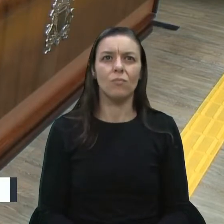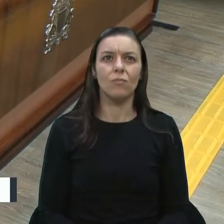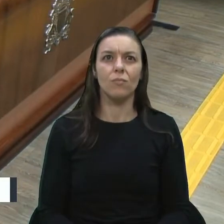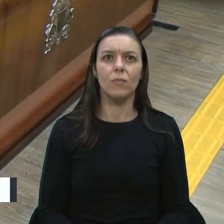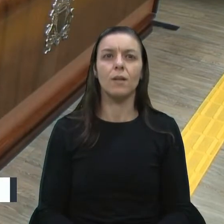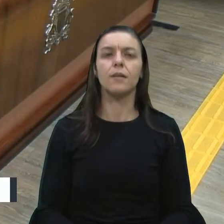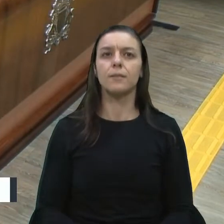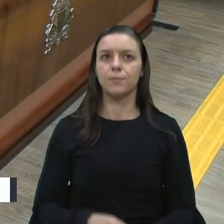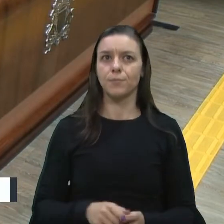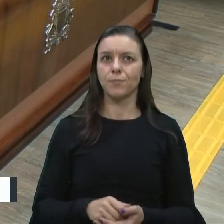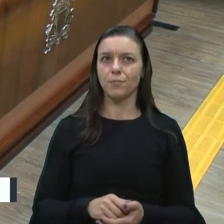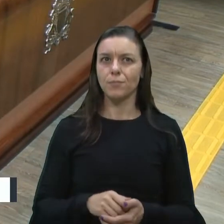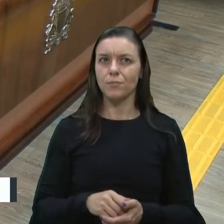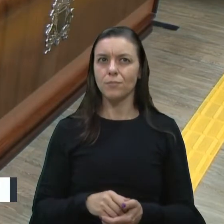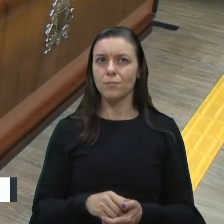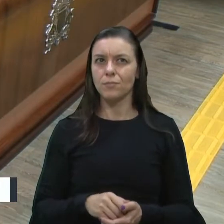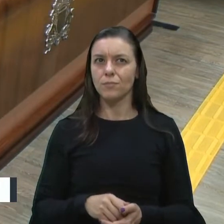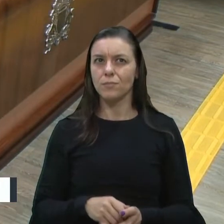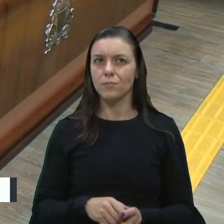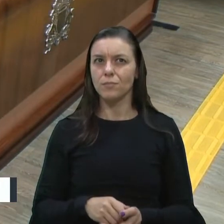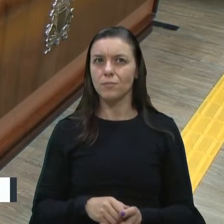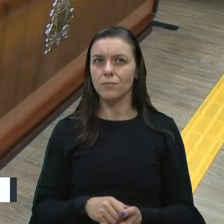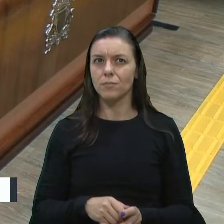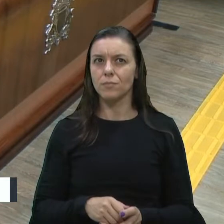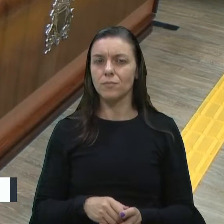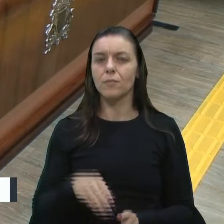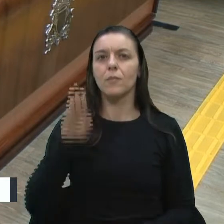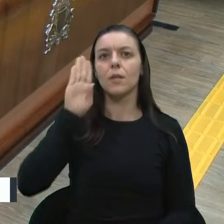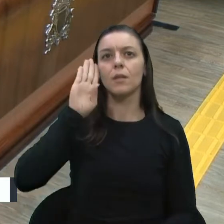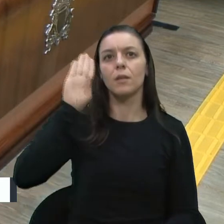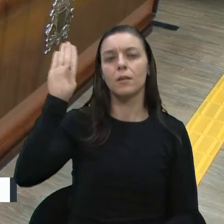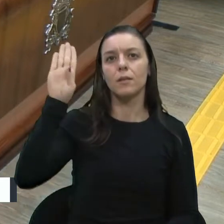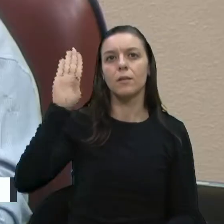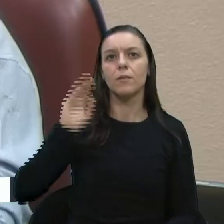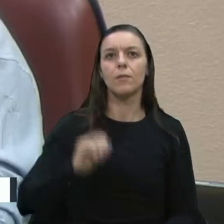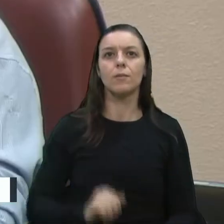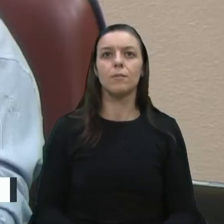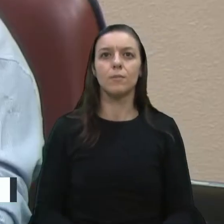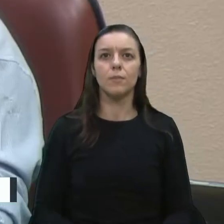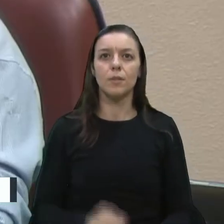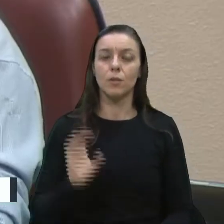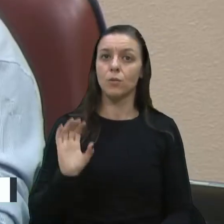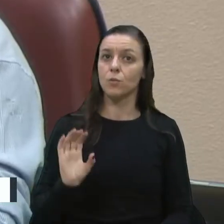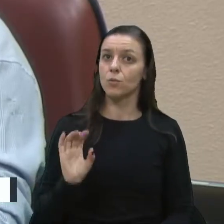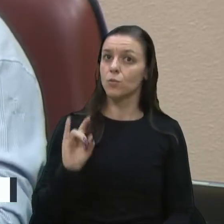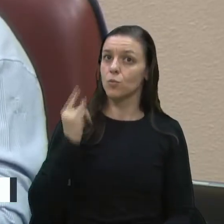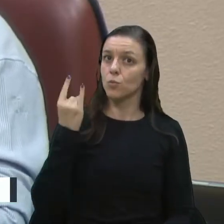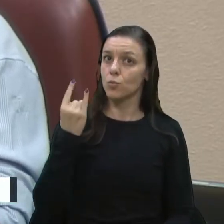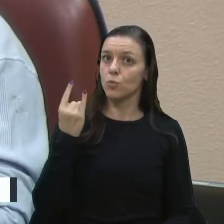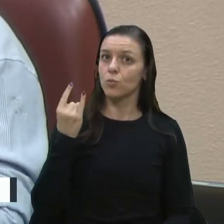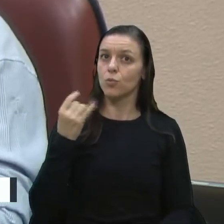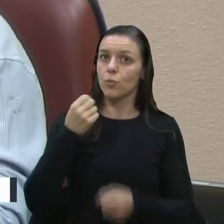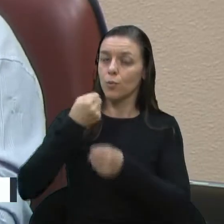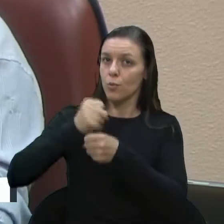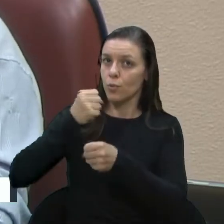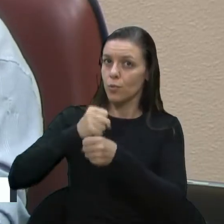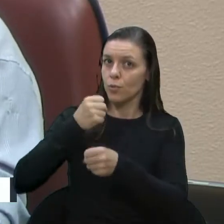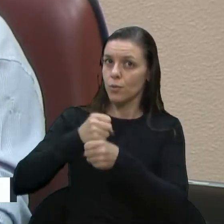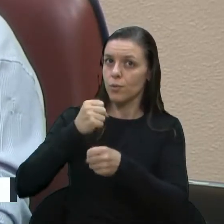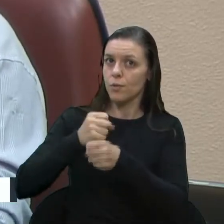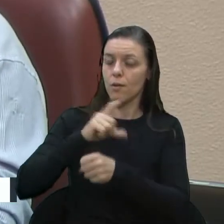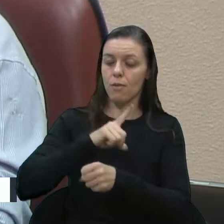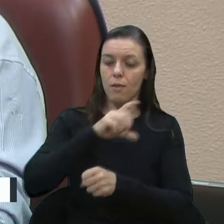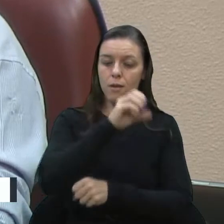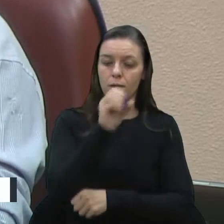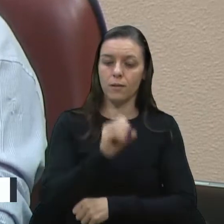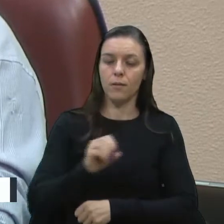o empenho do governo, principalmente nessa última obra que o SAMAI vai licitar, claro,